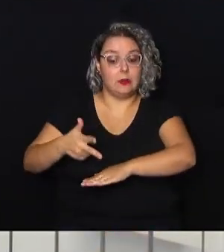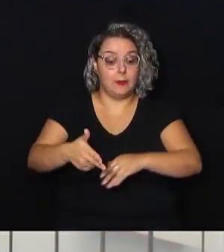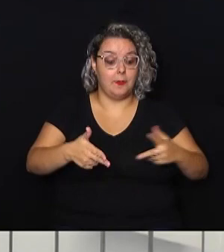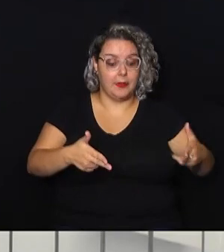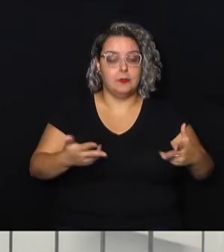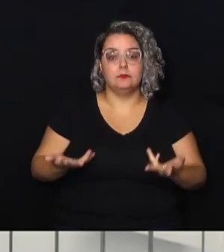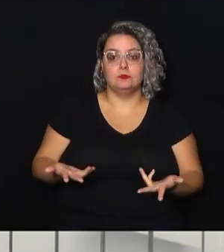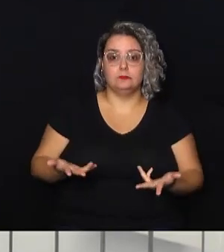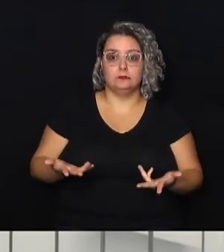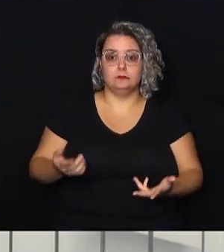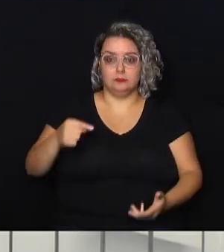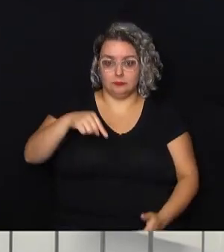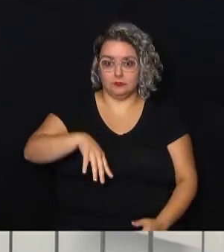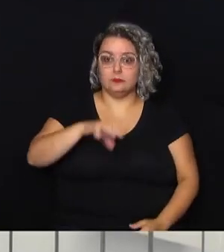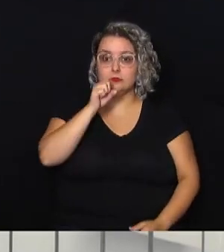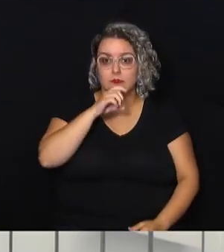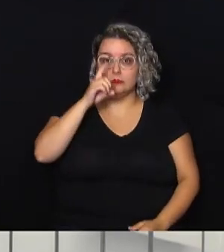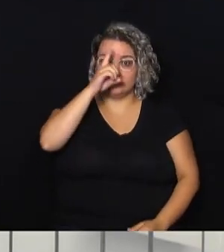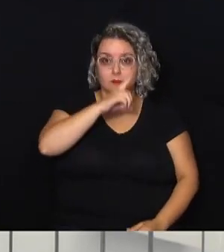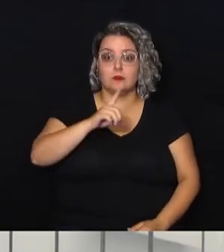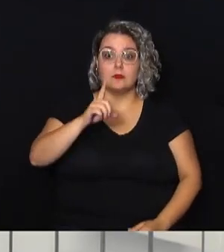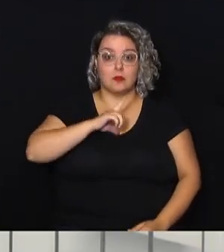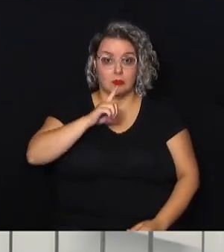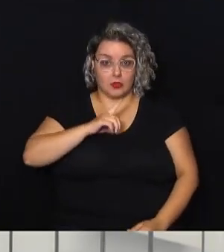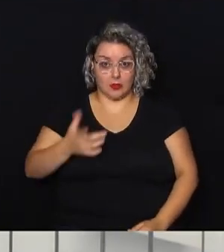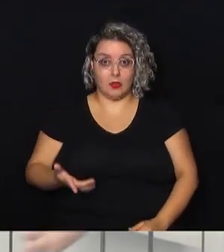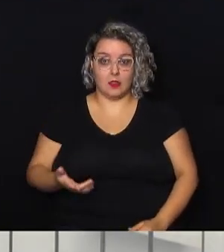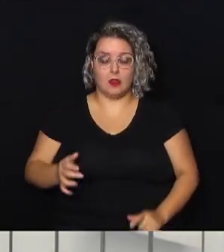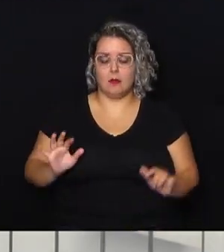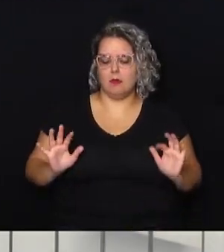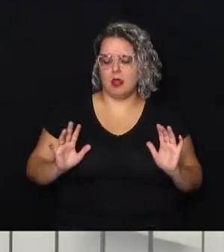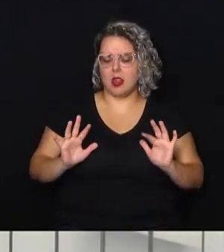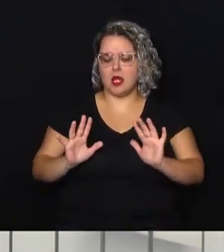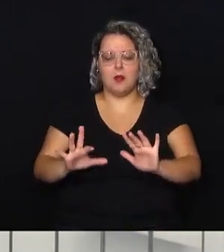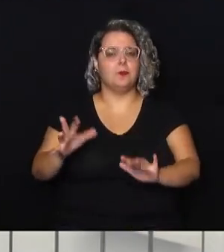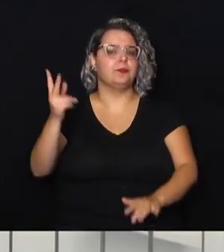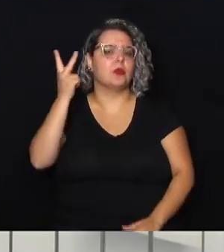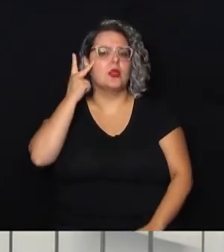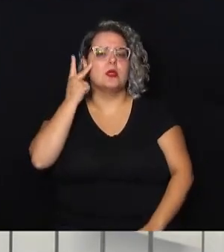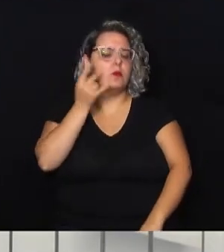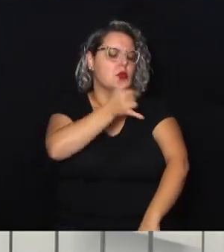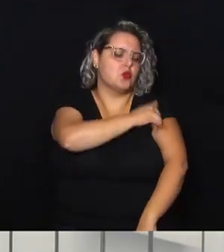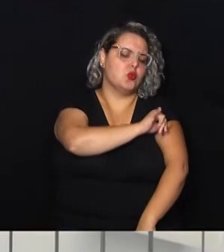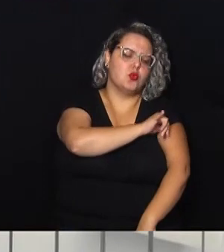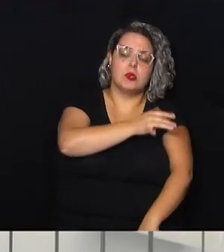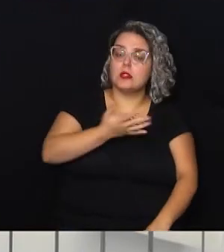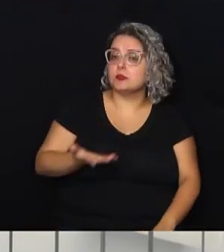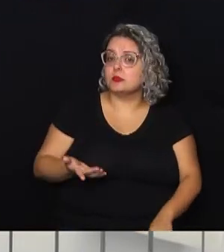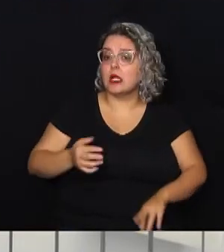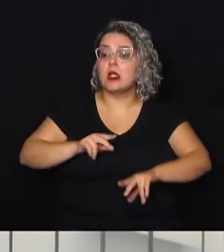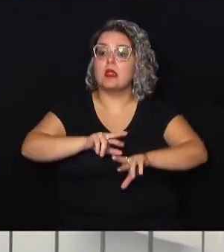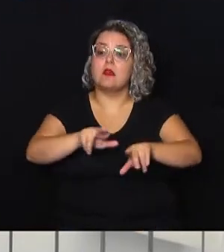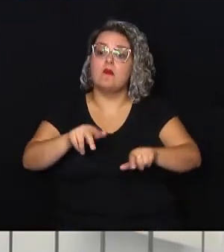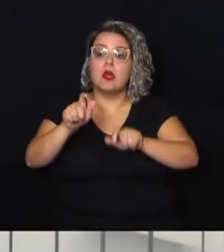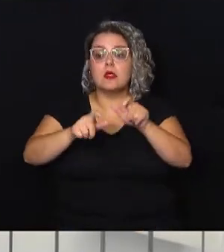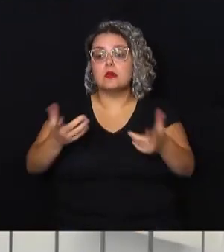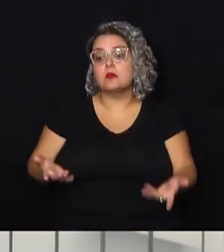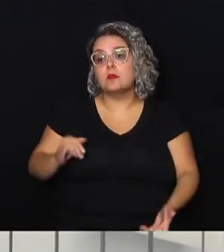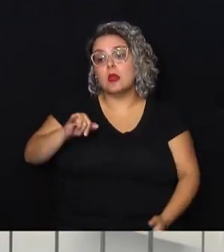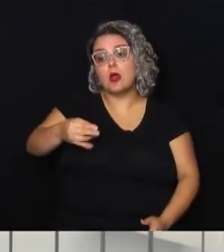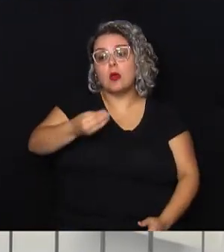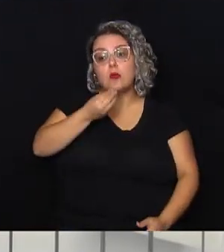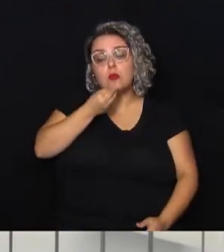de semana, nós teremos os desfiles em São Paulo, no Rio de Janeiro, e muitas pessoas aproveitam